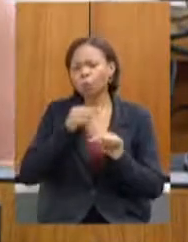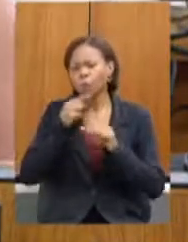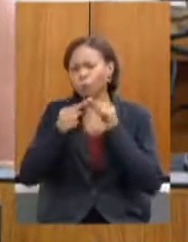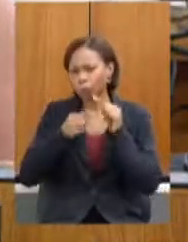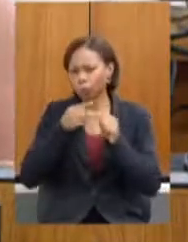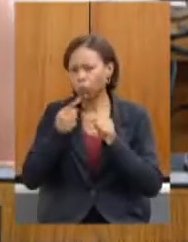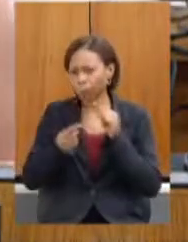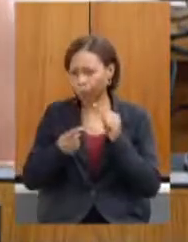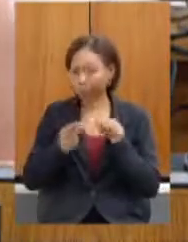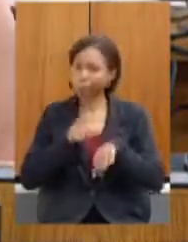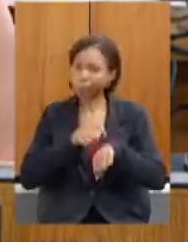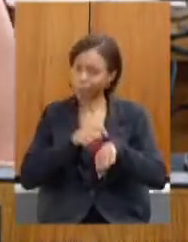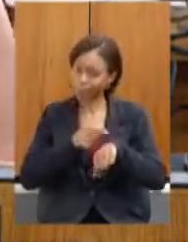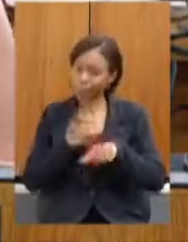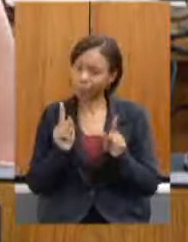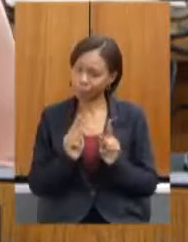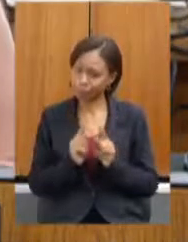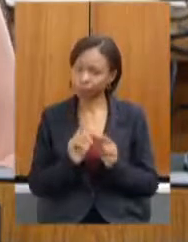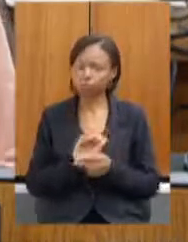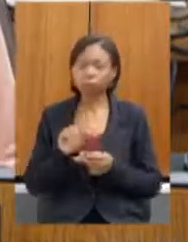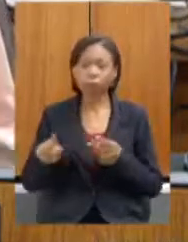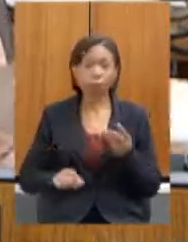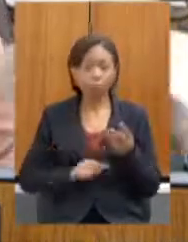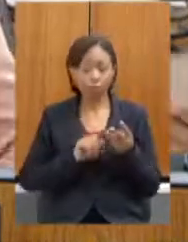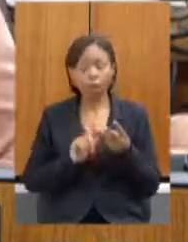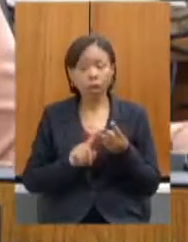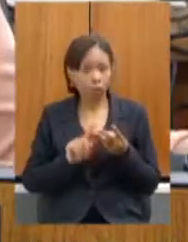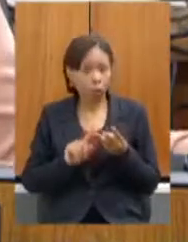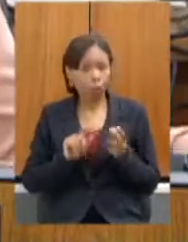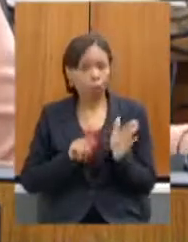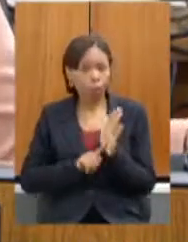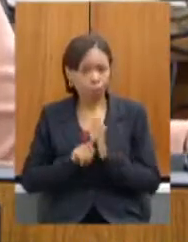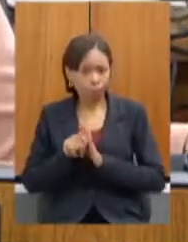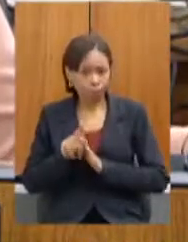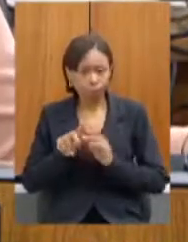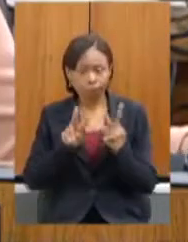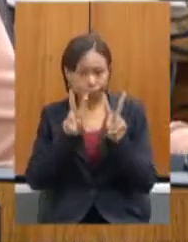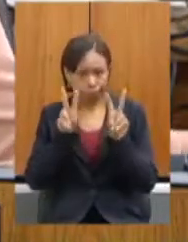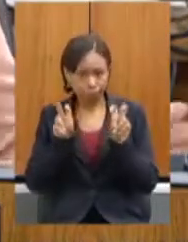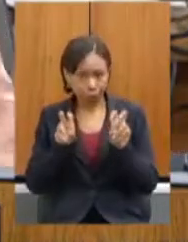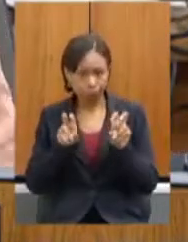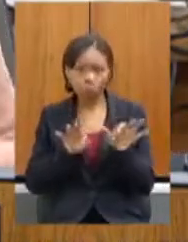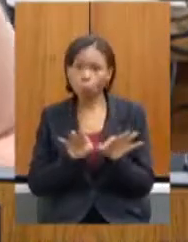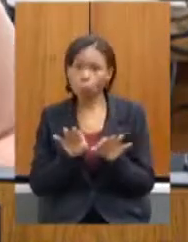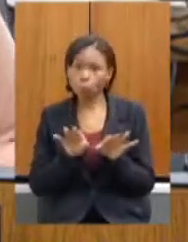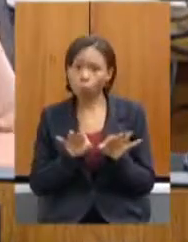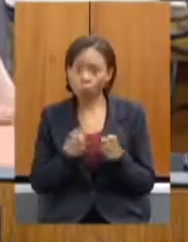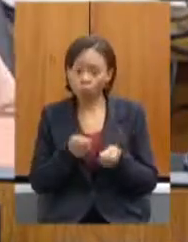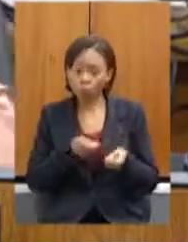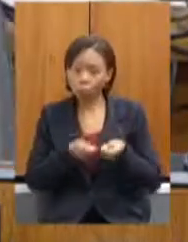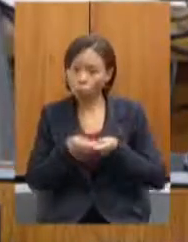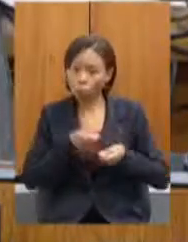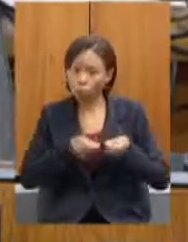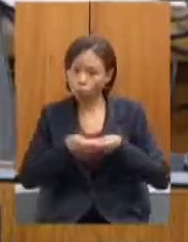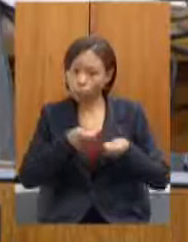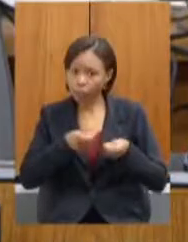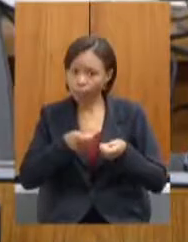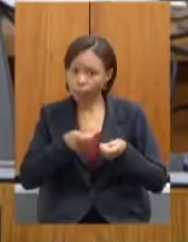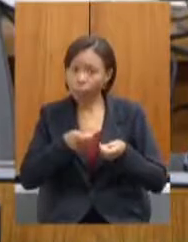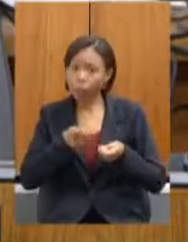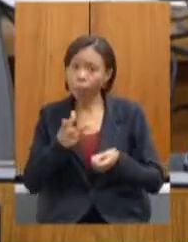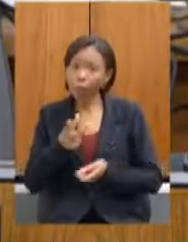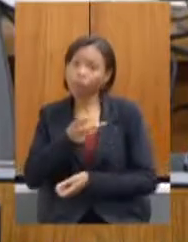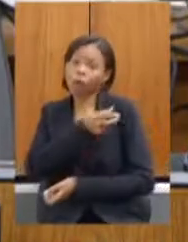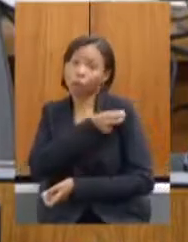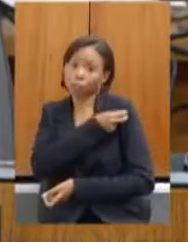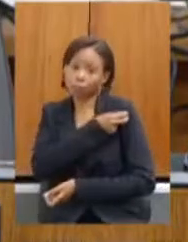debate é e a minha terceira questão em relação ao plano de contingência para vacinação tem